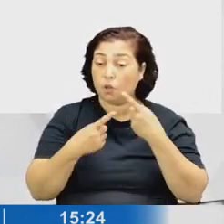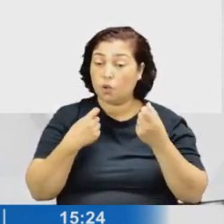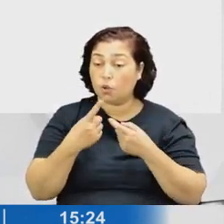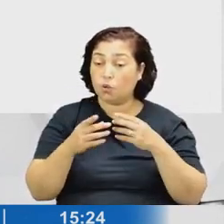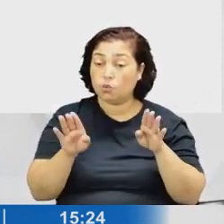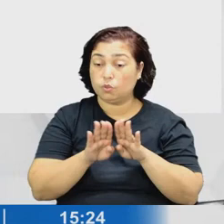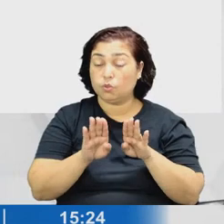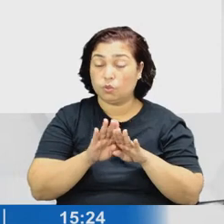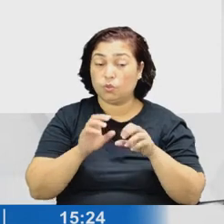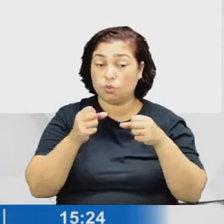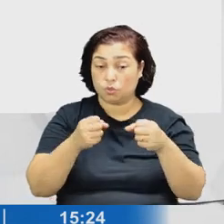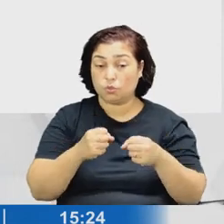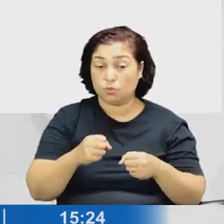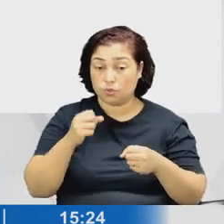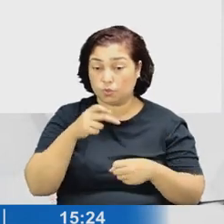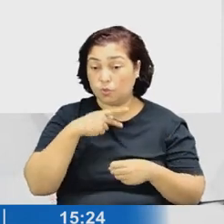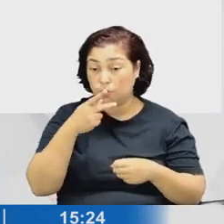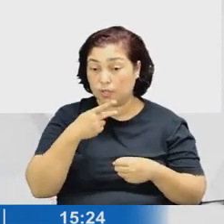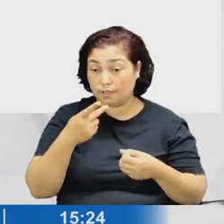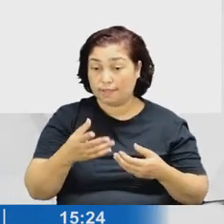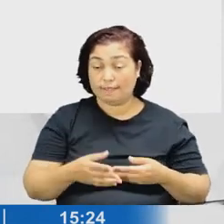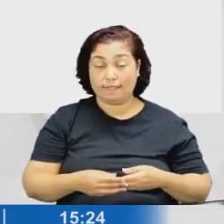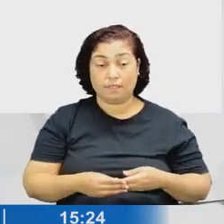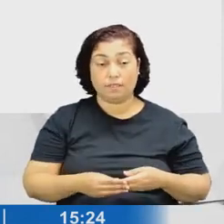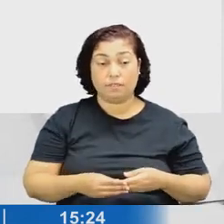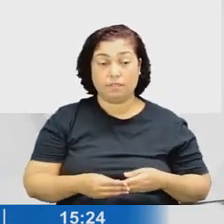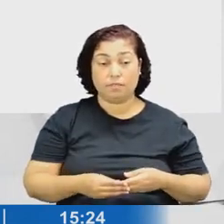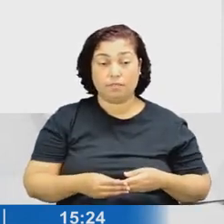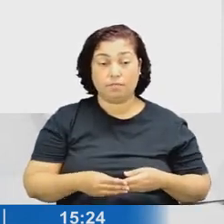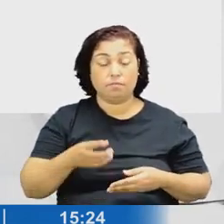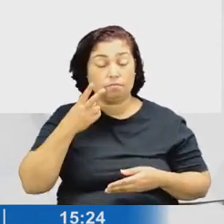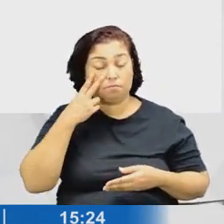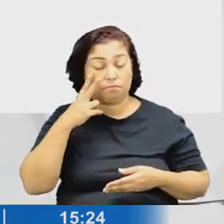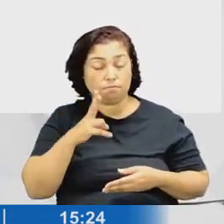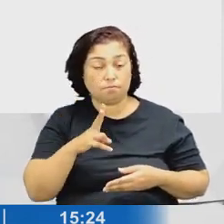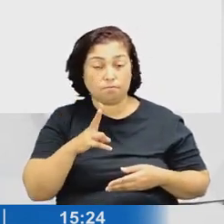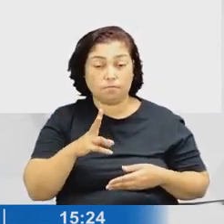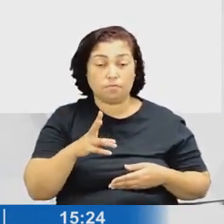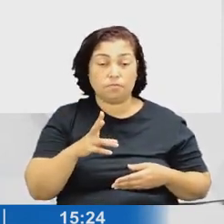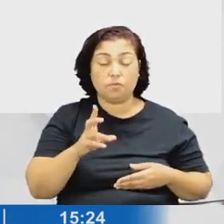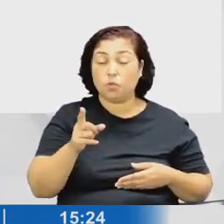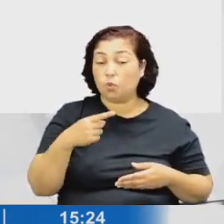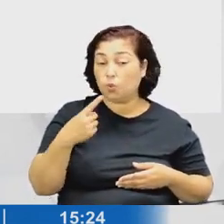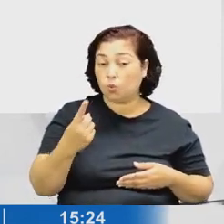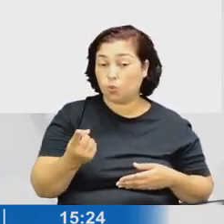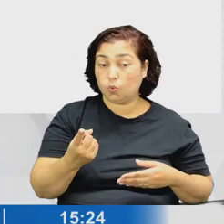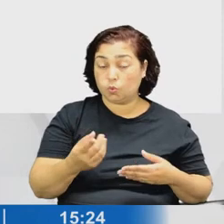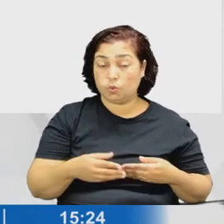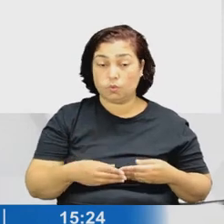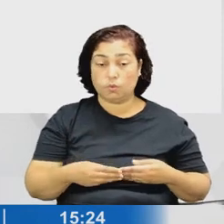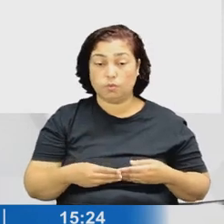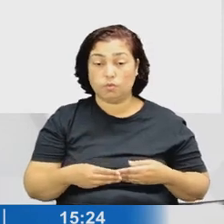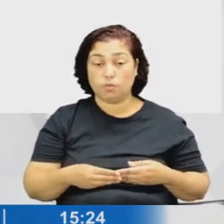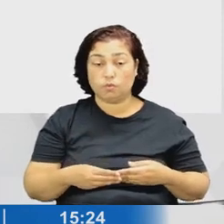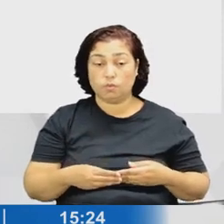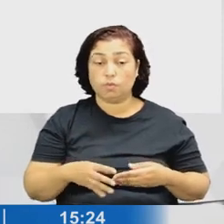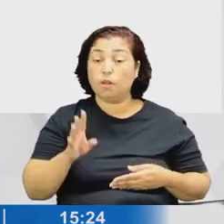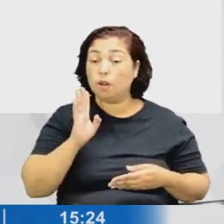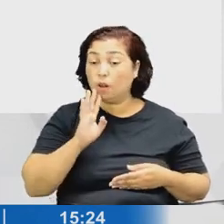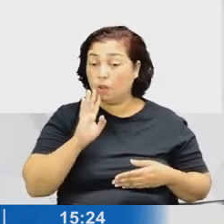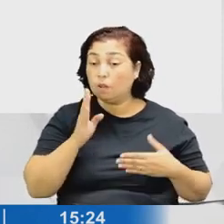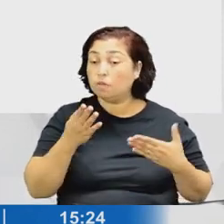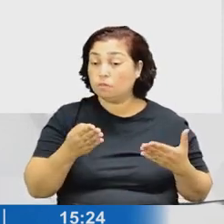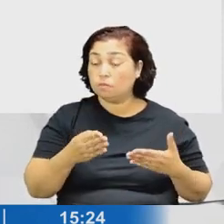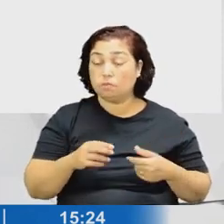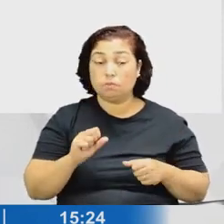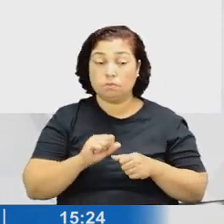aquele passado adaptar entendeu para que possa ele enxergar um outro ponto que ele não tinha visto então é legal vai ter uma